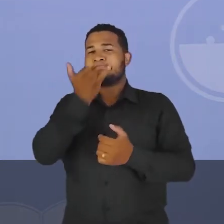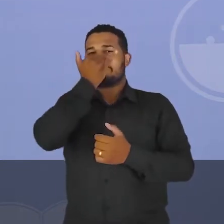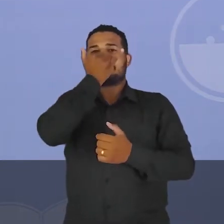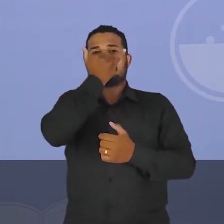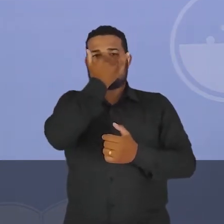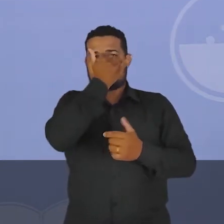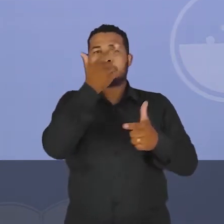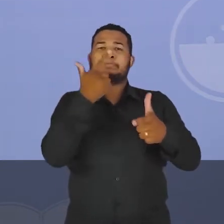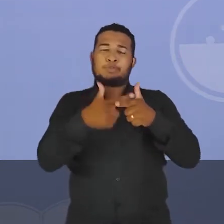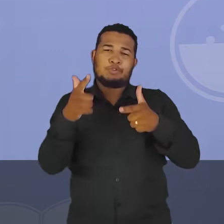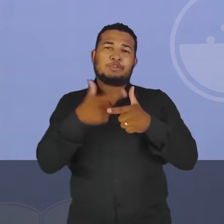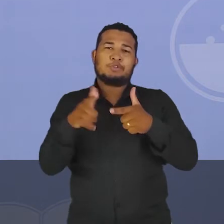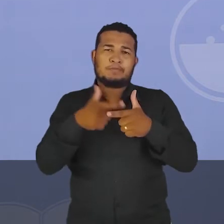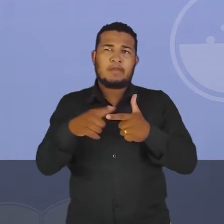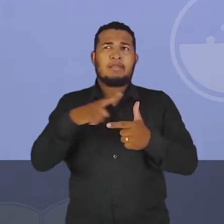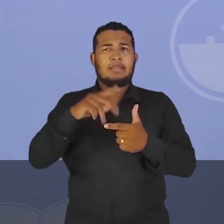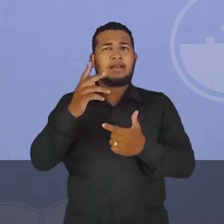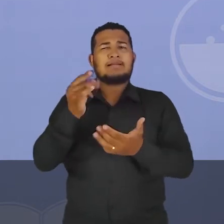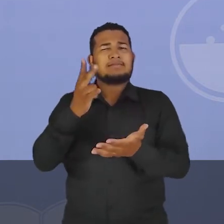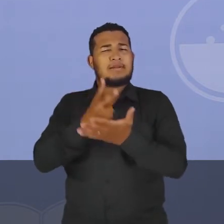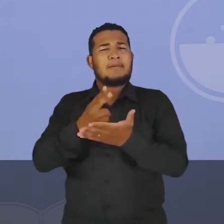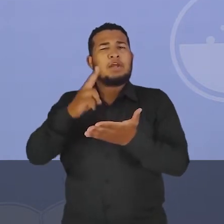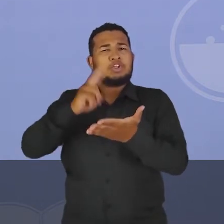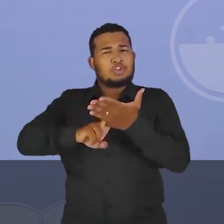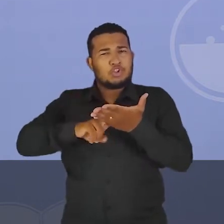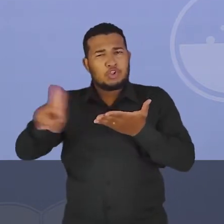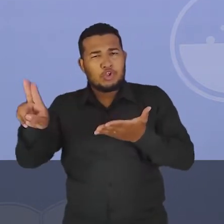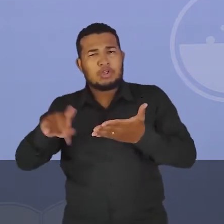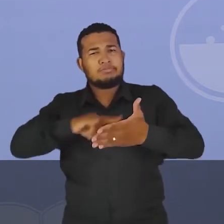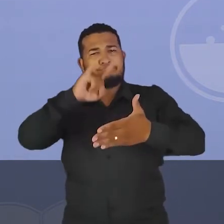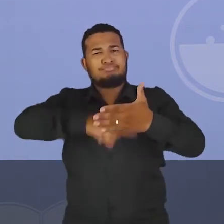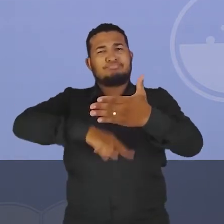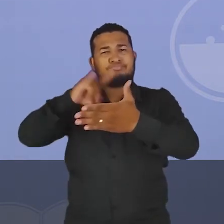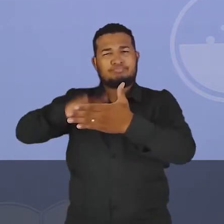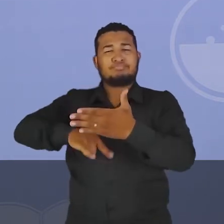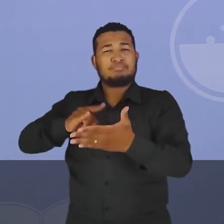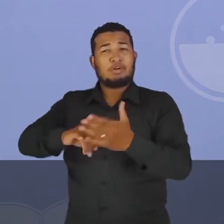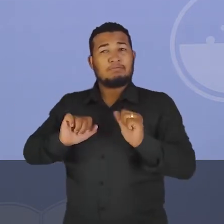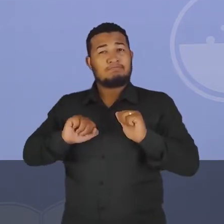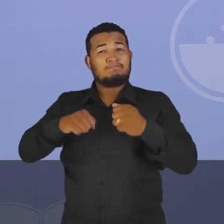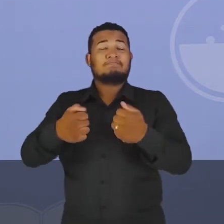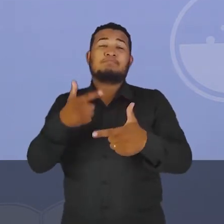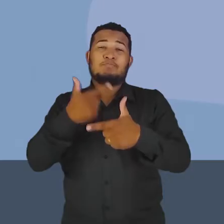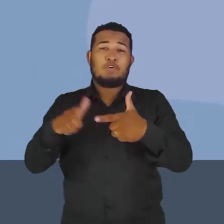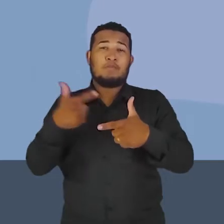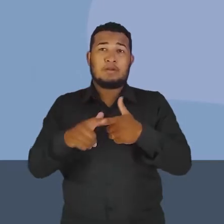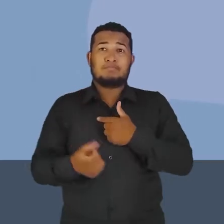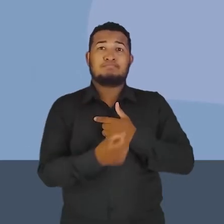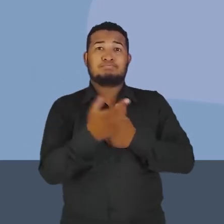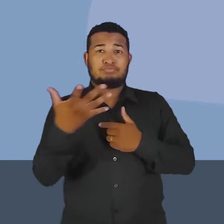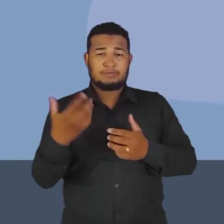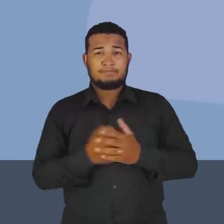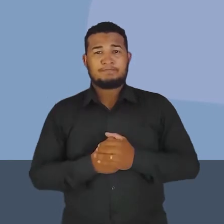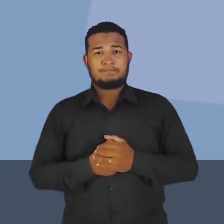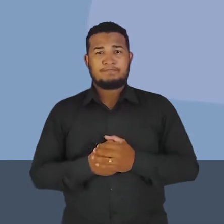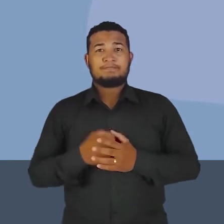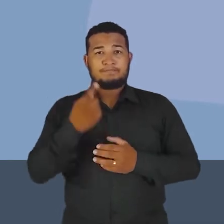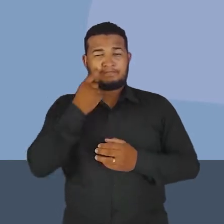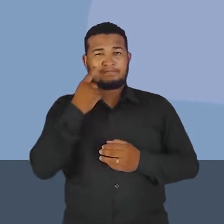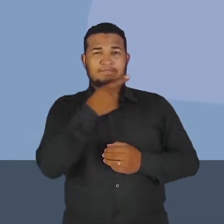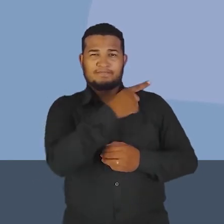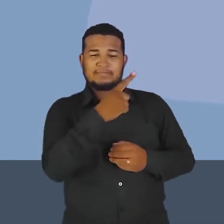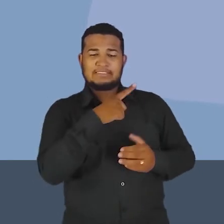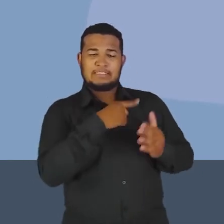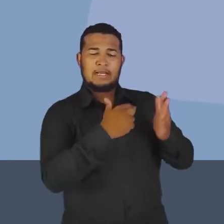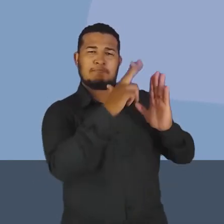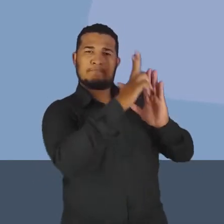eles relatam isso em cartas, em obras, né? Os padres, eles enfrentavam muitos problemas. Mostro aqui para vocês duas